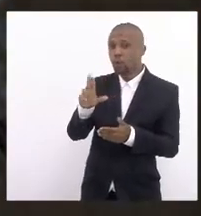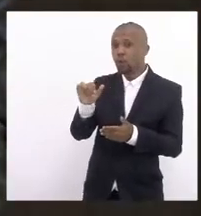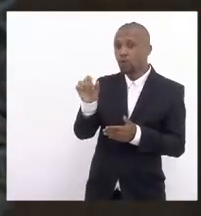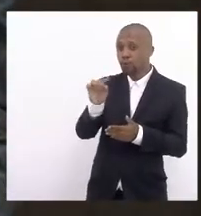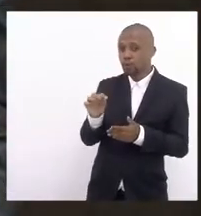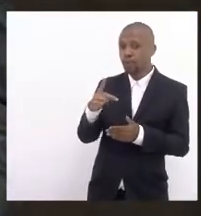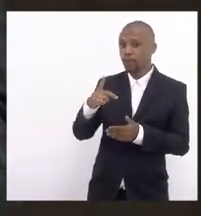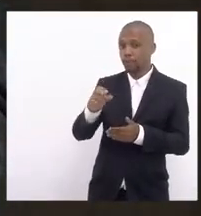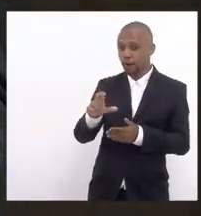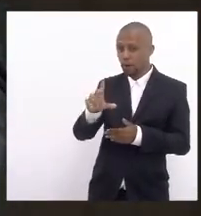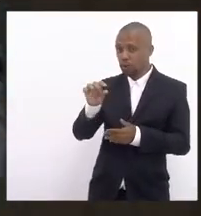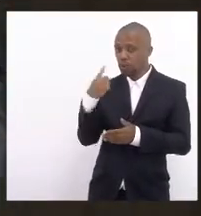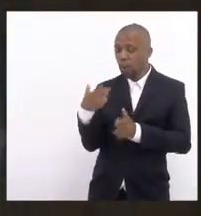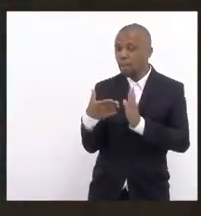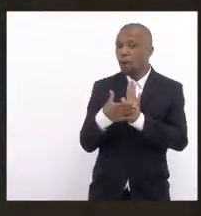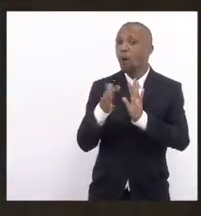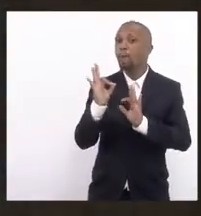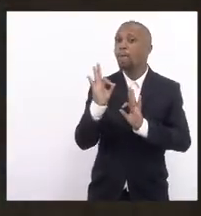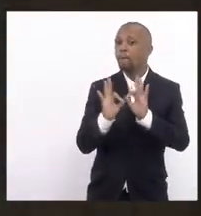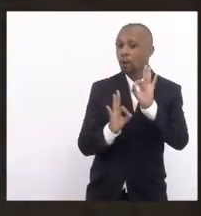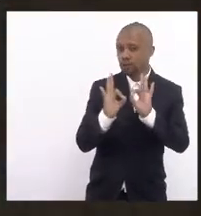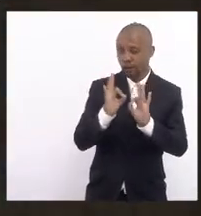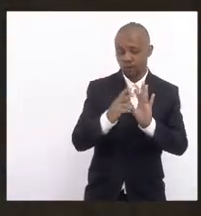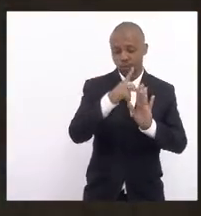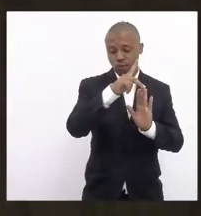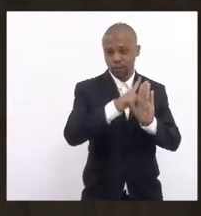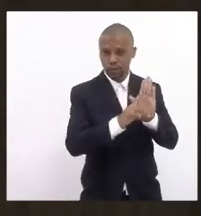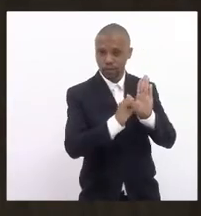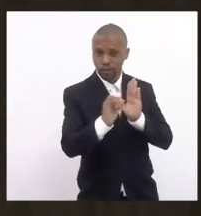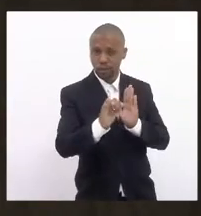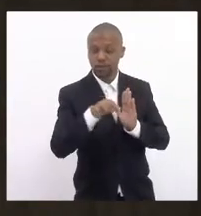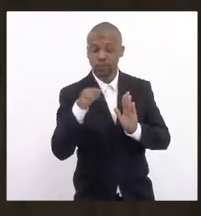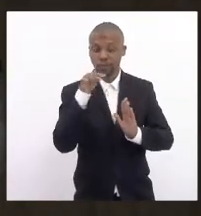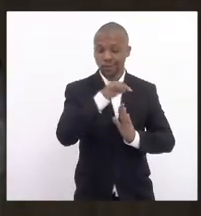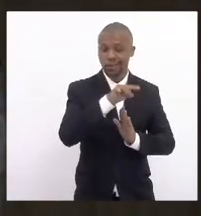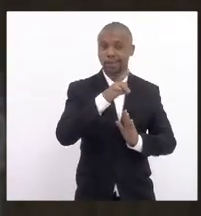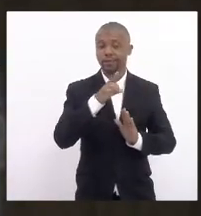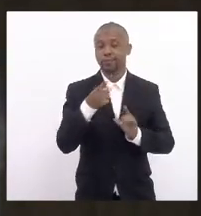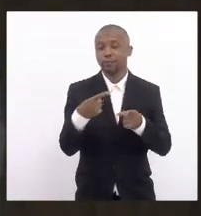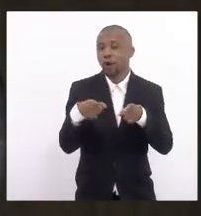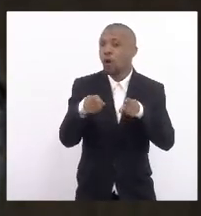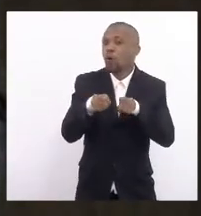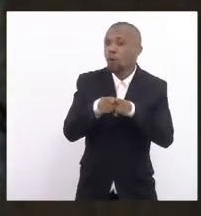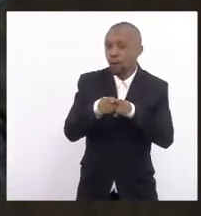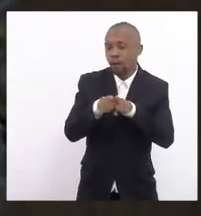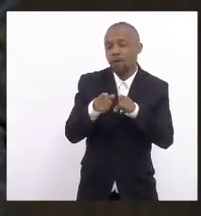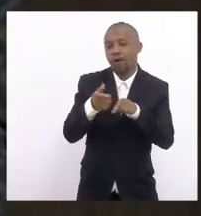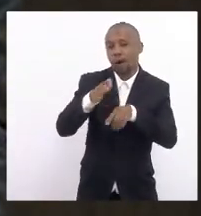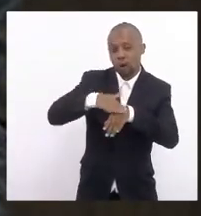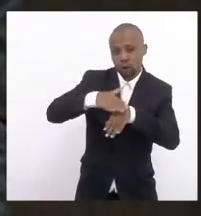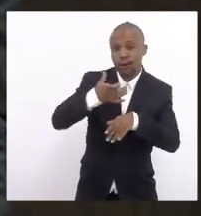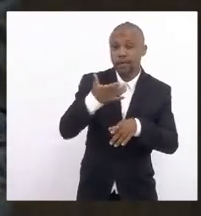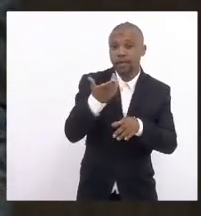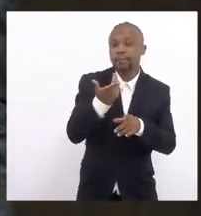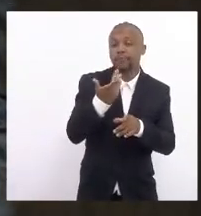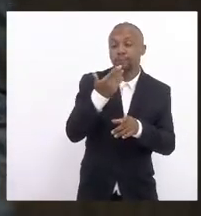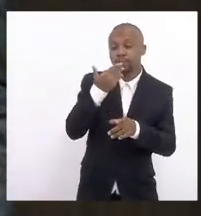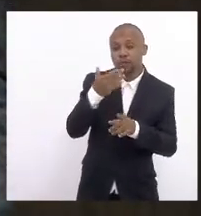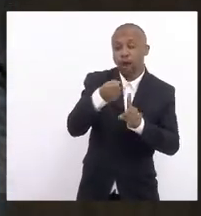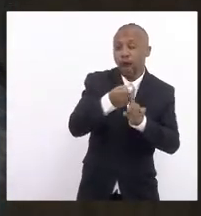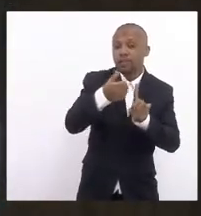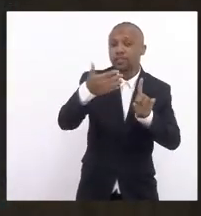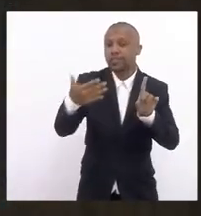um projeto, deputado. E o deputado Luiz Paulo virou coautor. Quero propor estender a coautoria, deputada Lucinha,